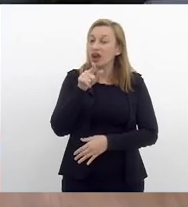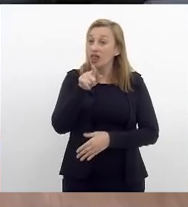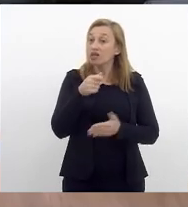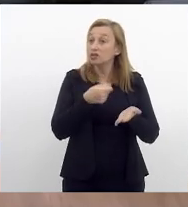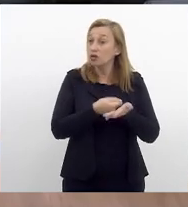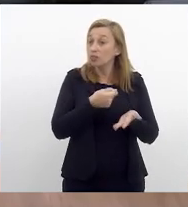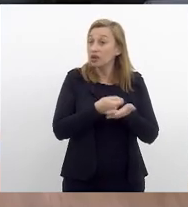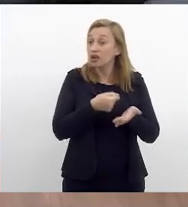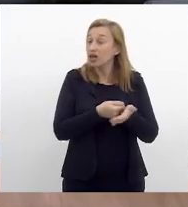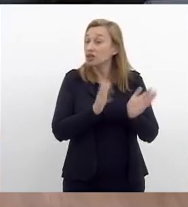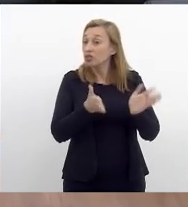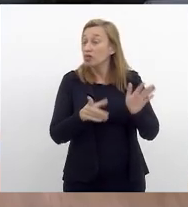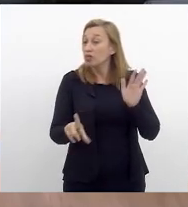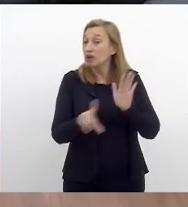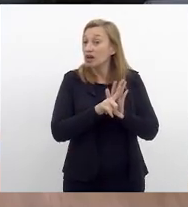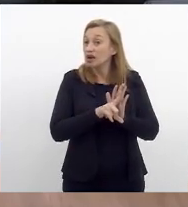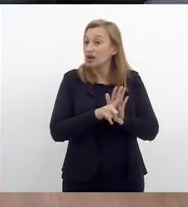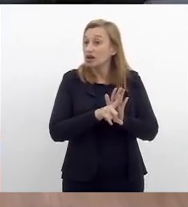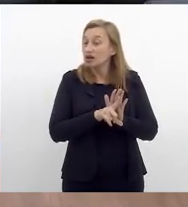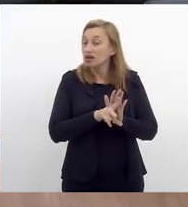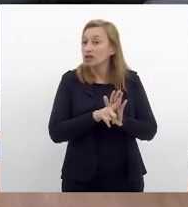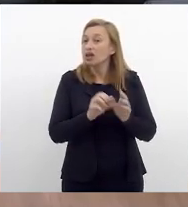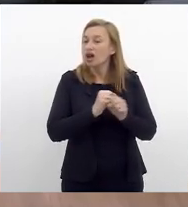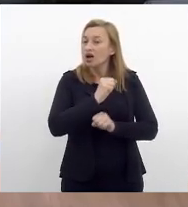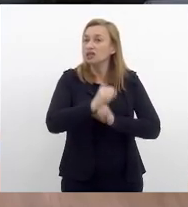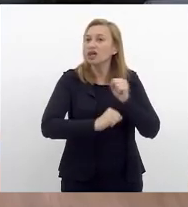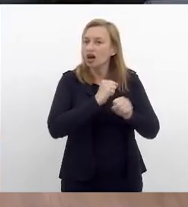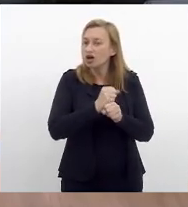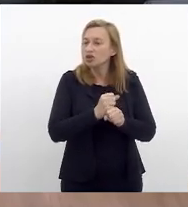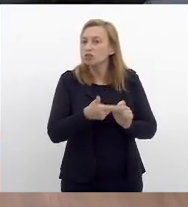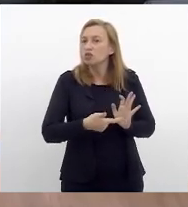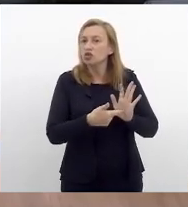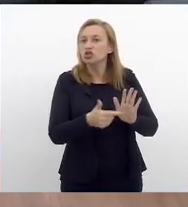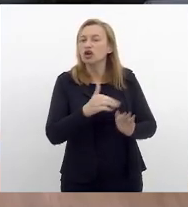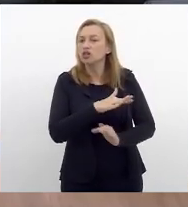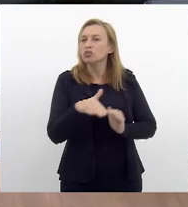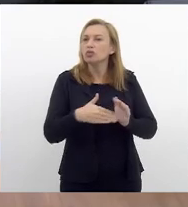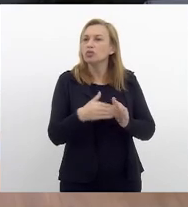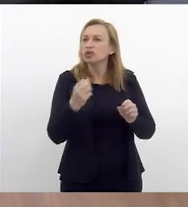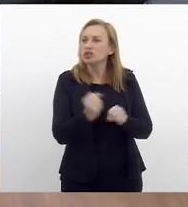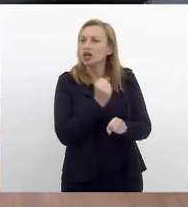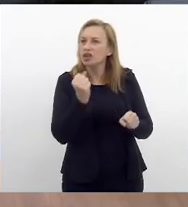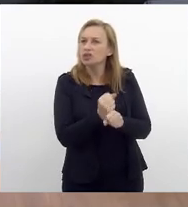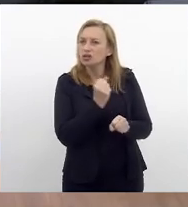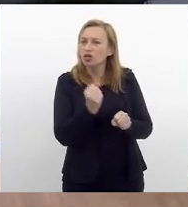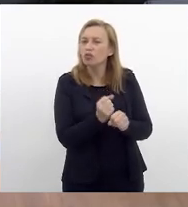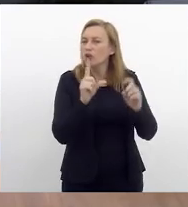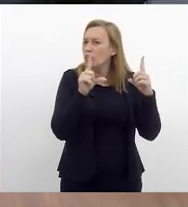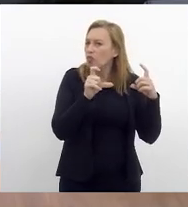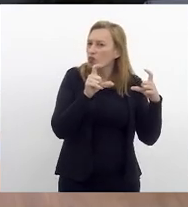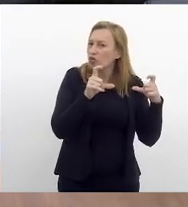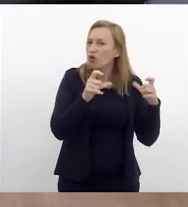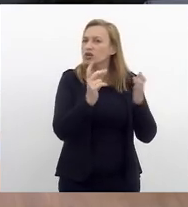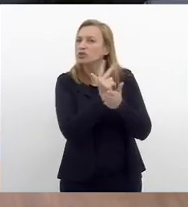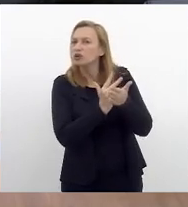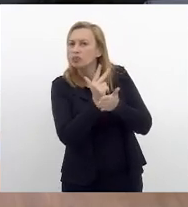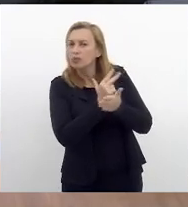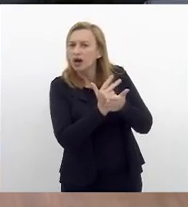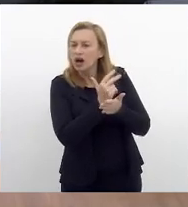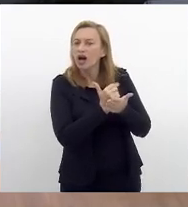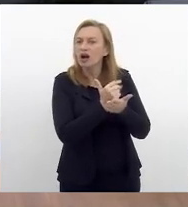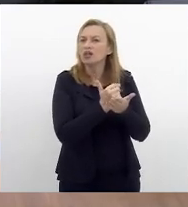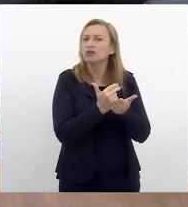obrigadas agora por essa lei a ano mostrar todas as obras com fotos, mapas,